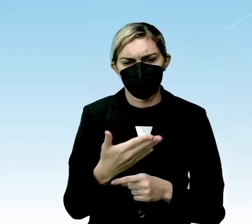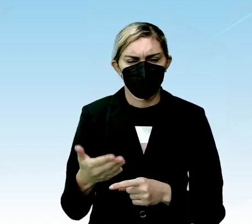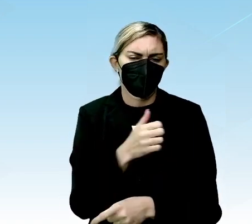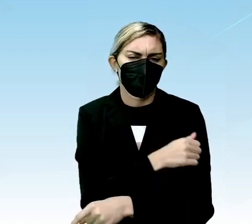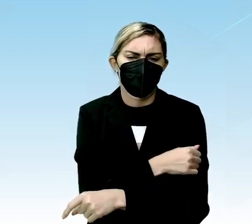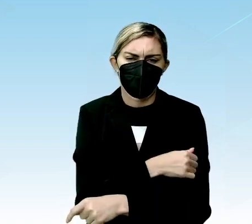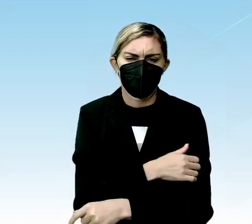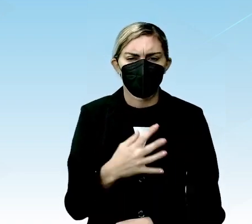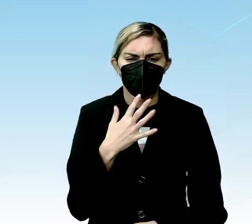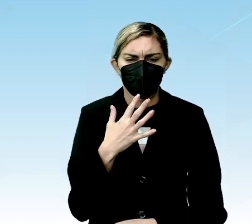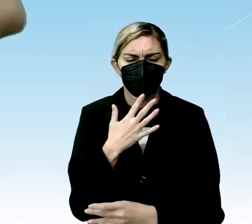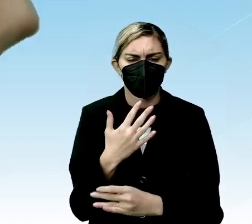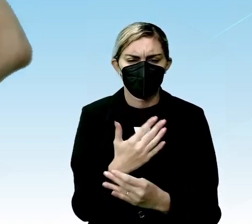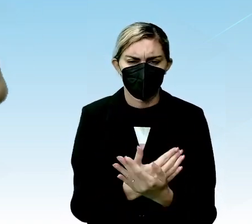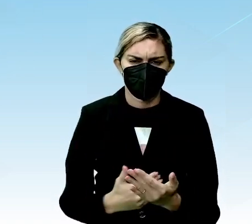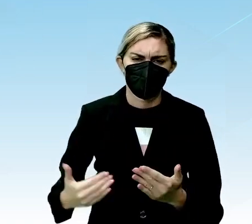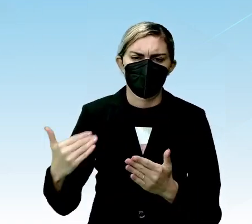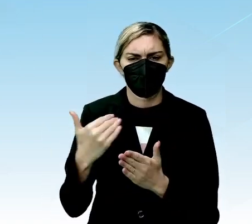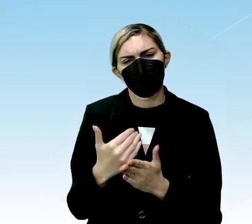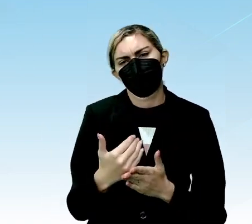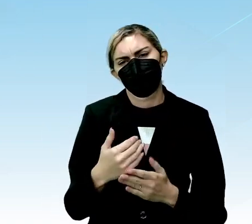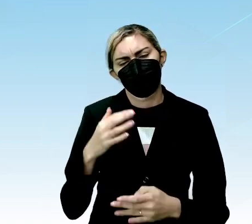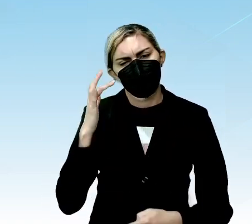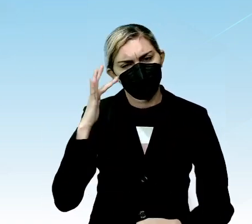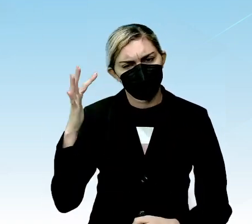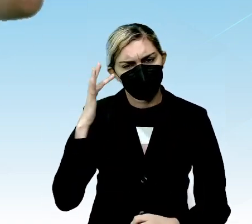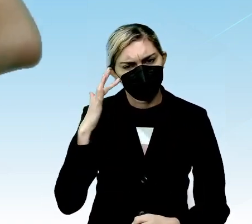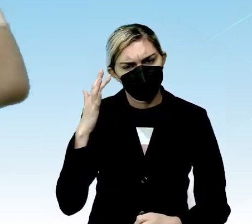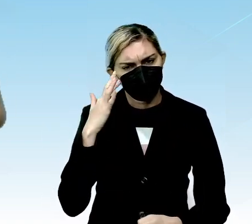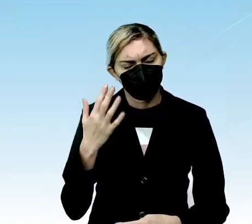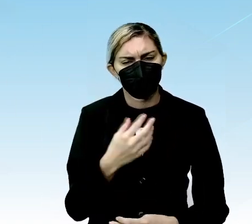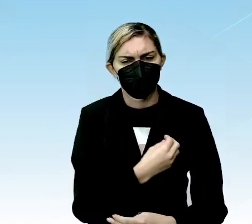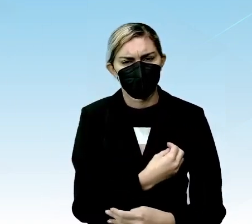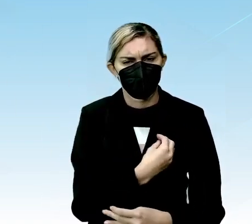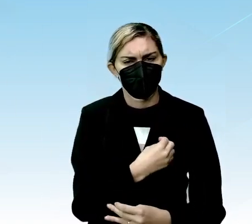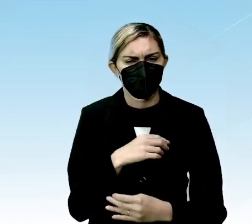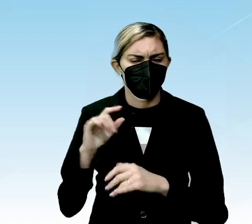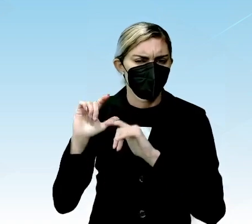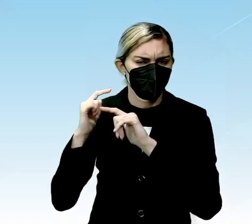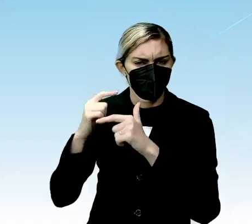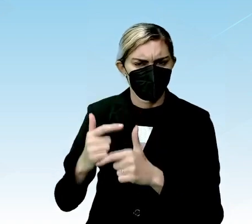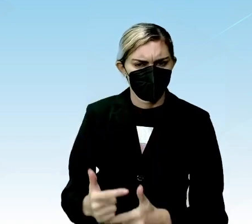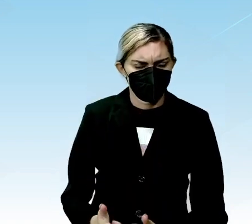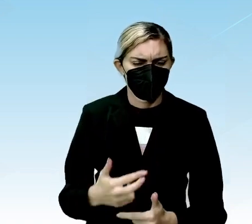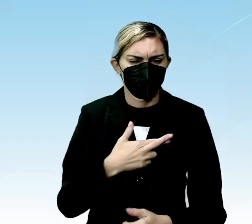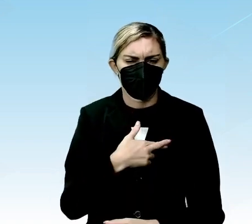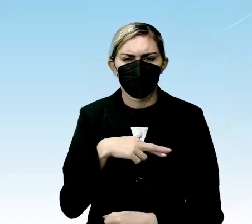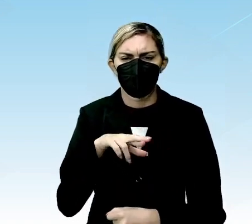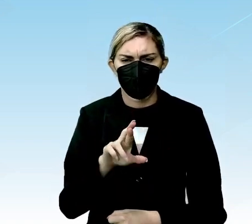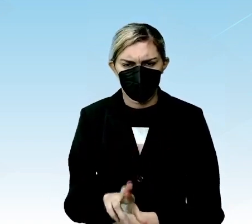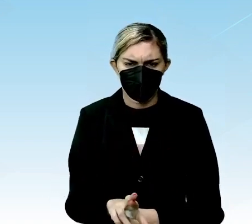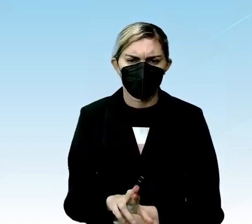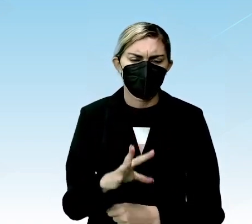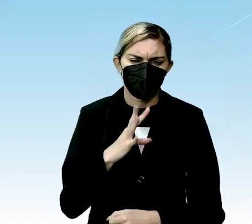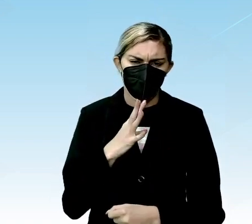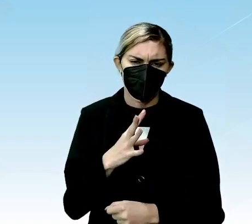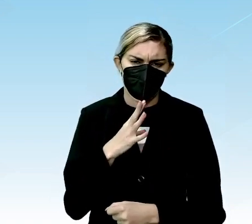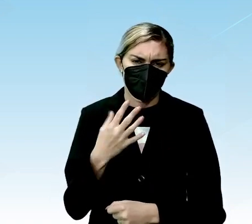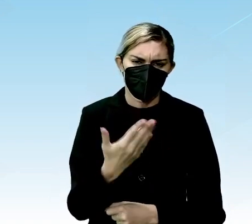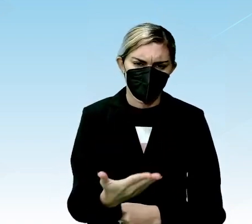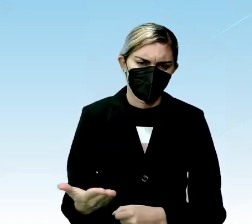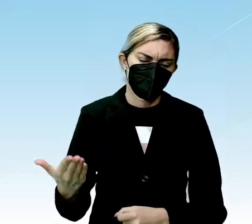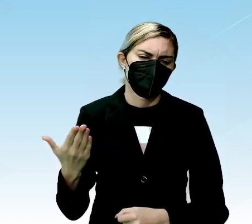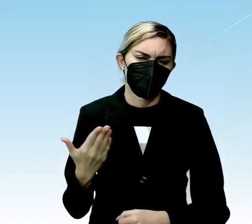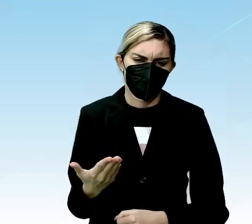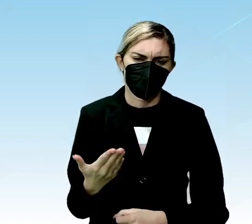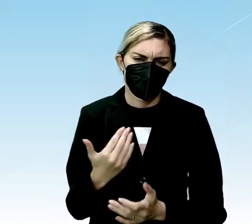A conhecer um pouco mais sobre essa filosofia de vida, sobre essa tradição religiosa. Aliás, conhecer, adentrar